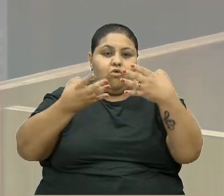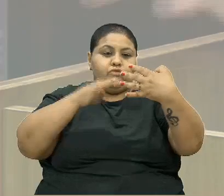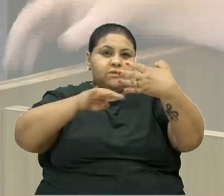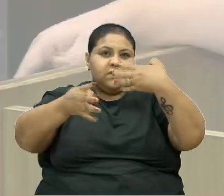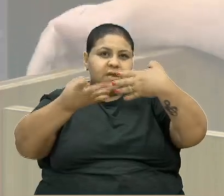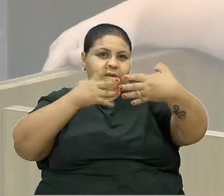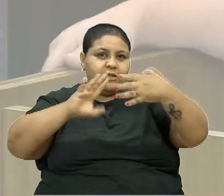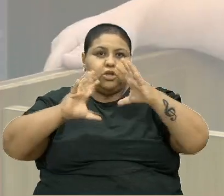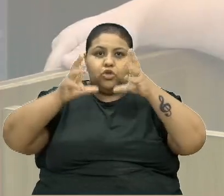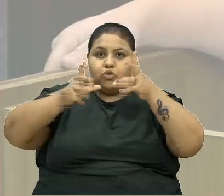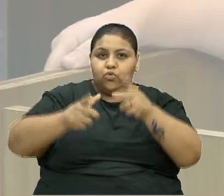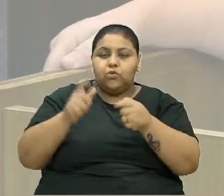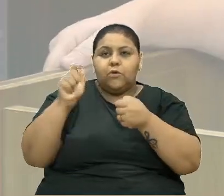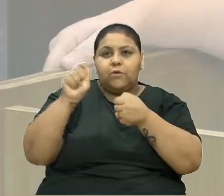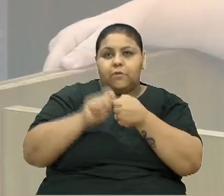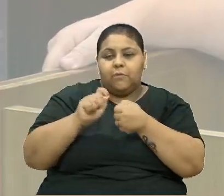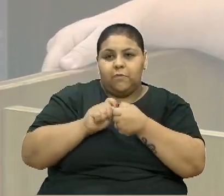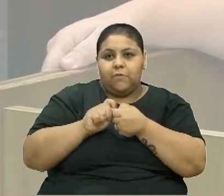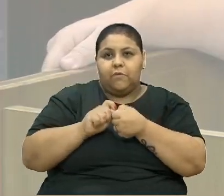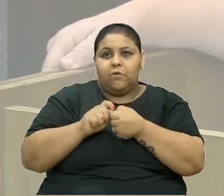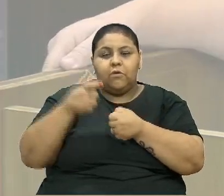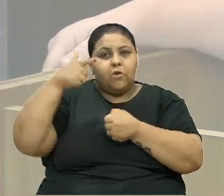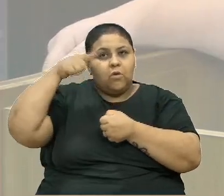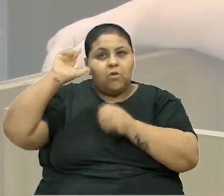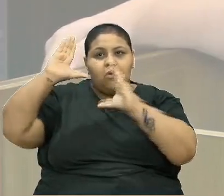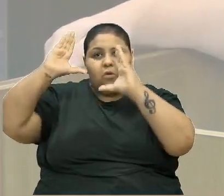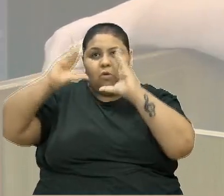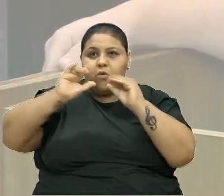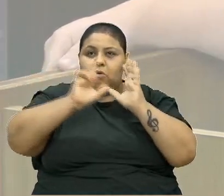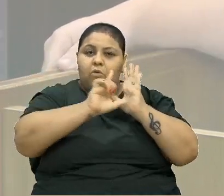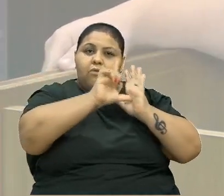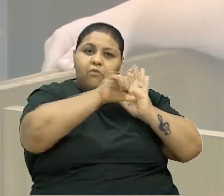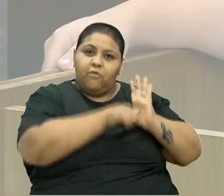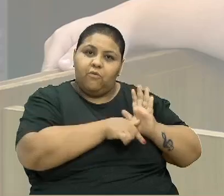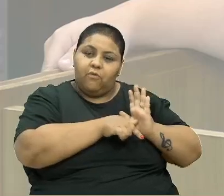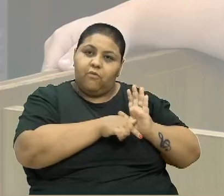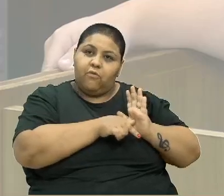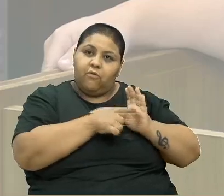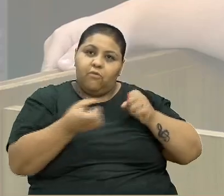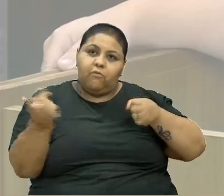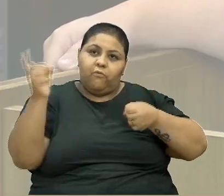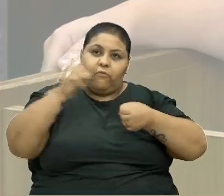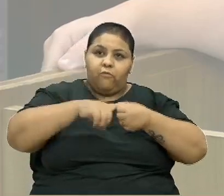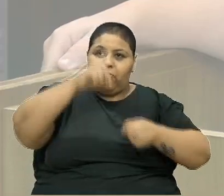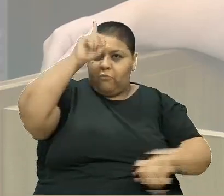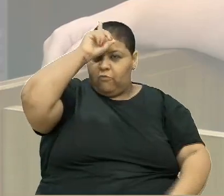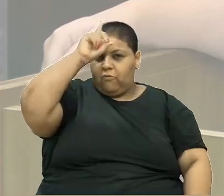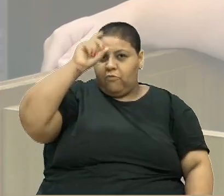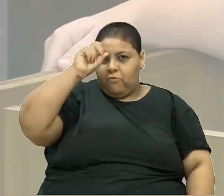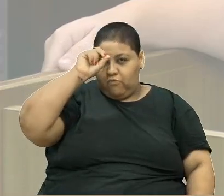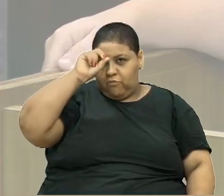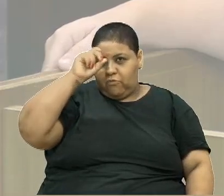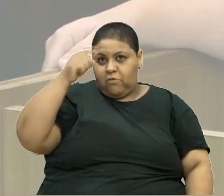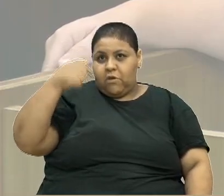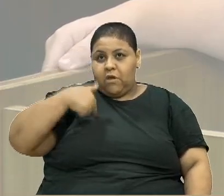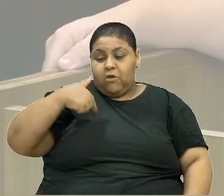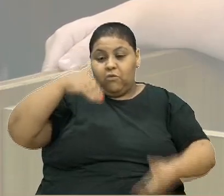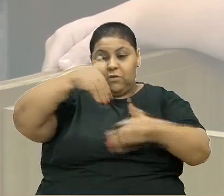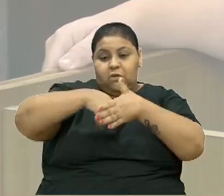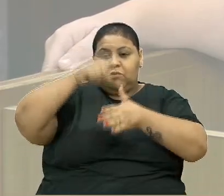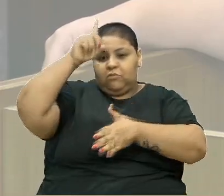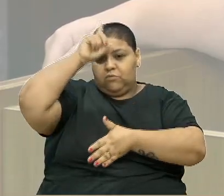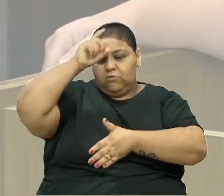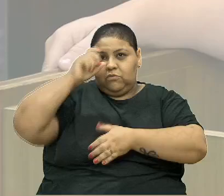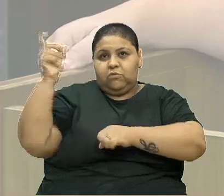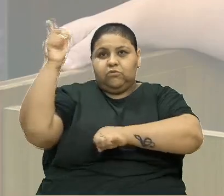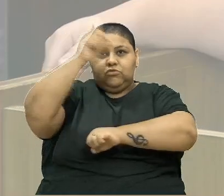em tudo que eu faço, justamente ontem à noite, após voltar do hospital, que fiquei hospitalizado o dia todo, eu